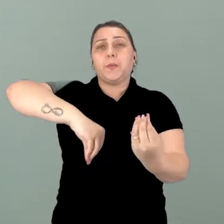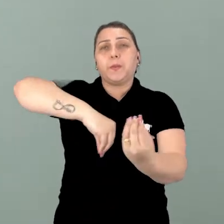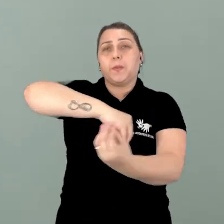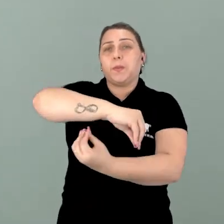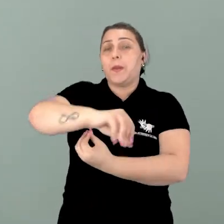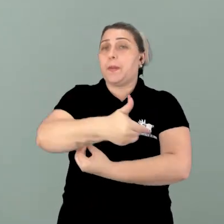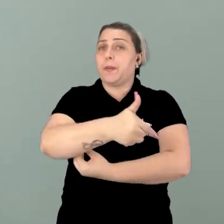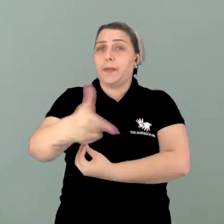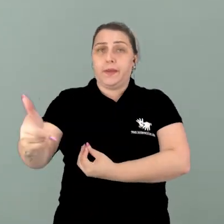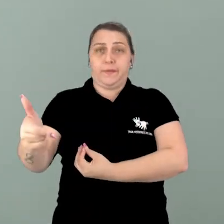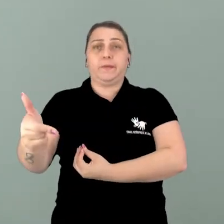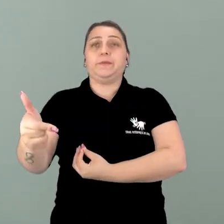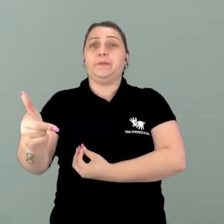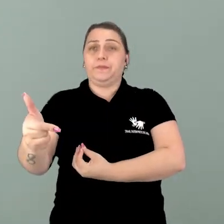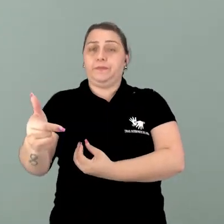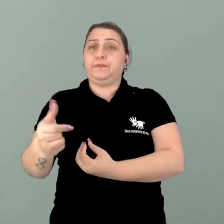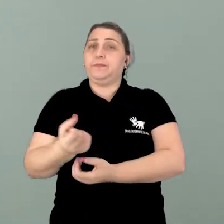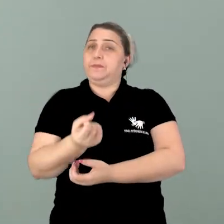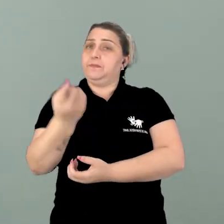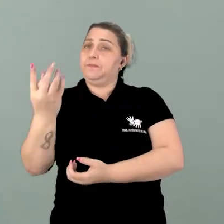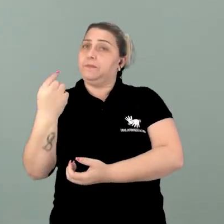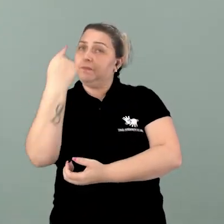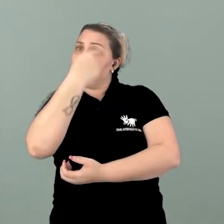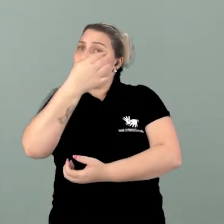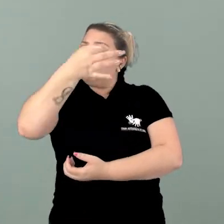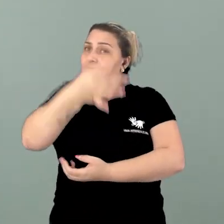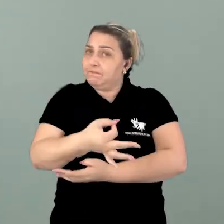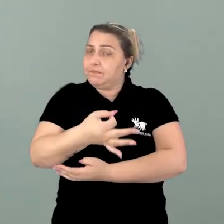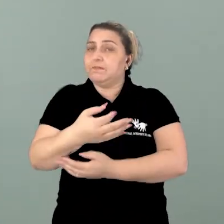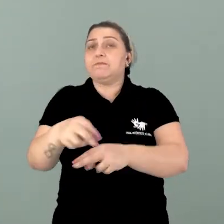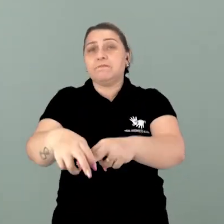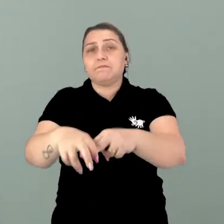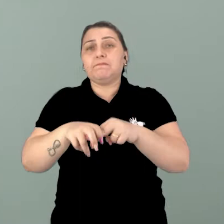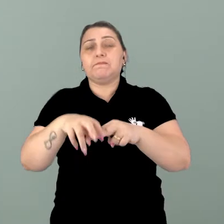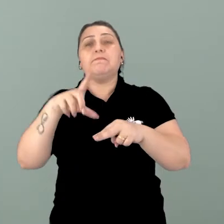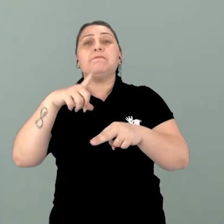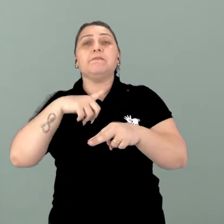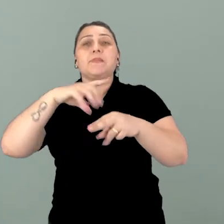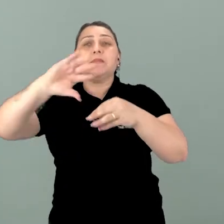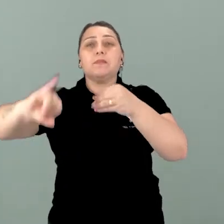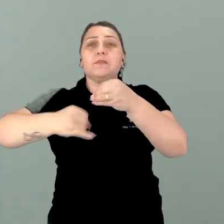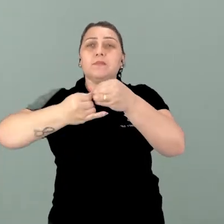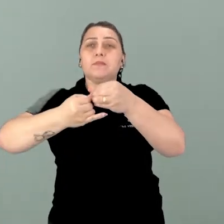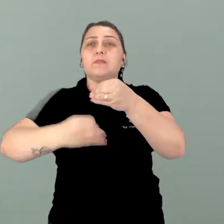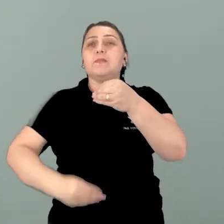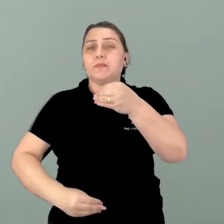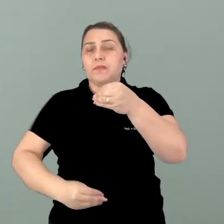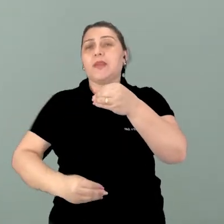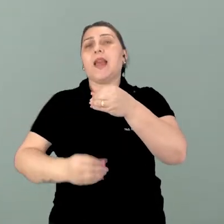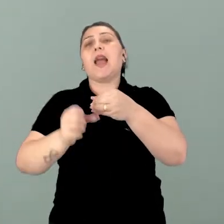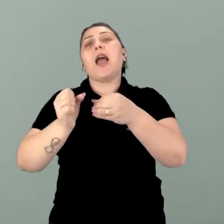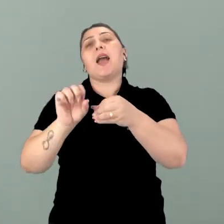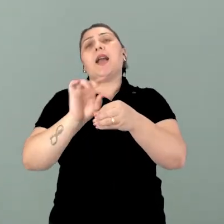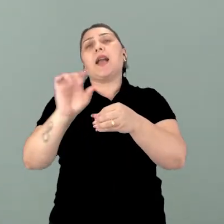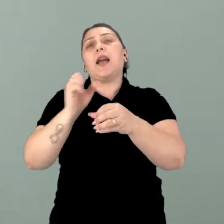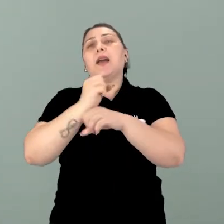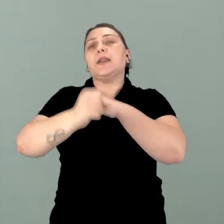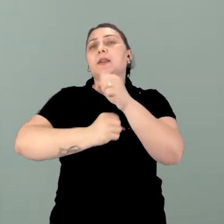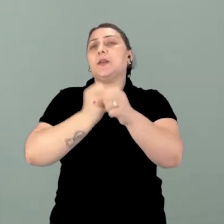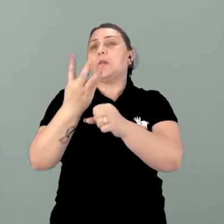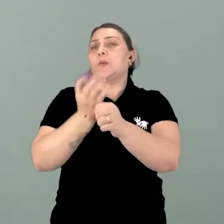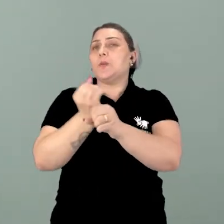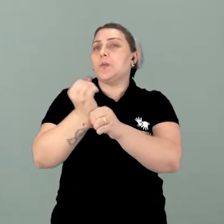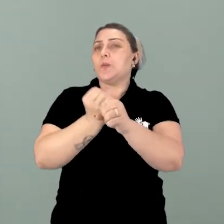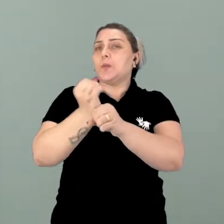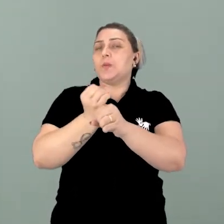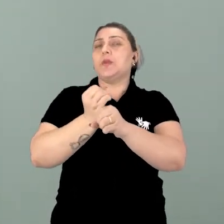não tem aí, né, uma quantidade de horas exata. E que é por isso que se justifica lá o dia mais a cada 4 anos, como eu estava contando para